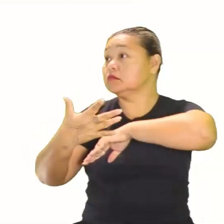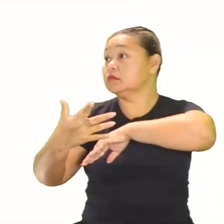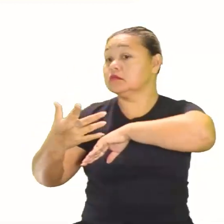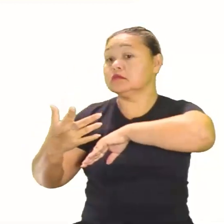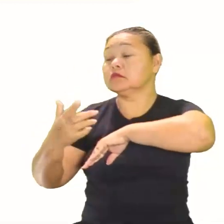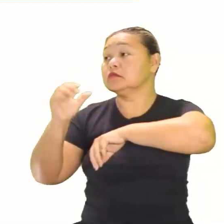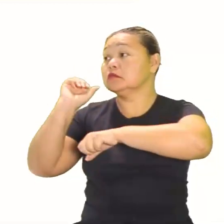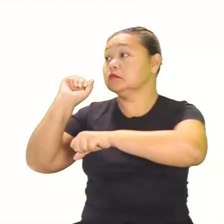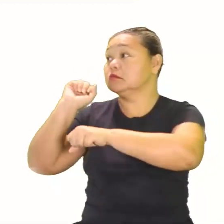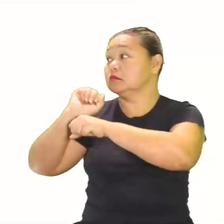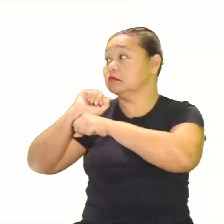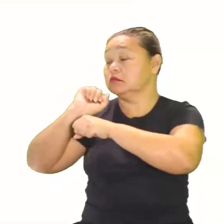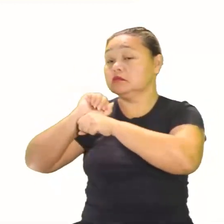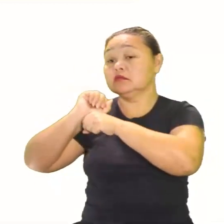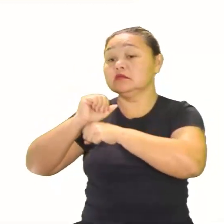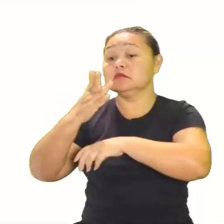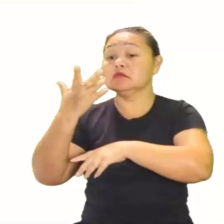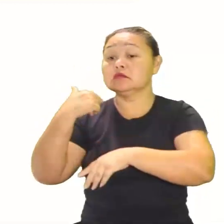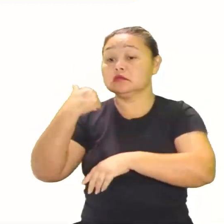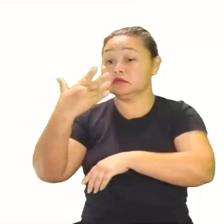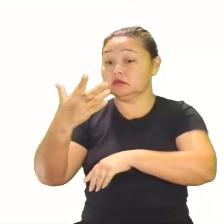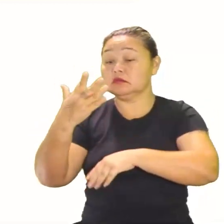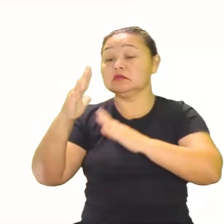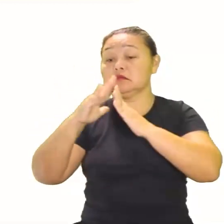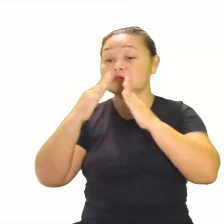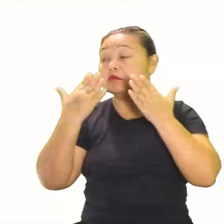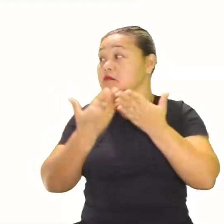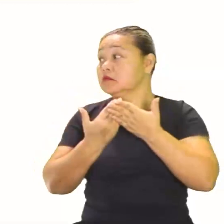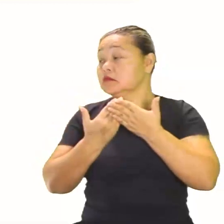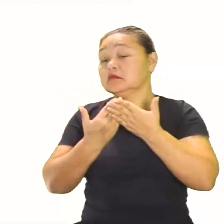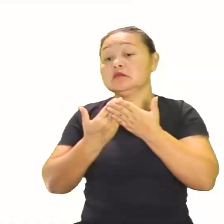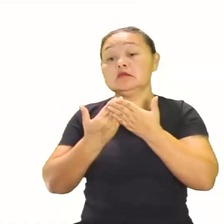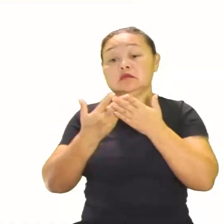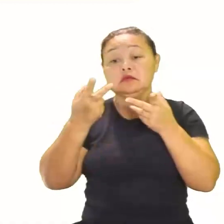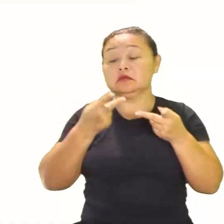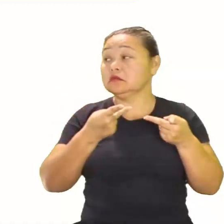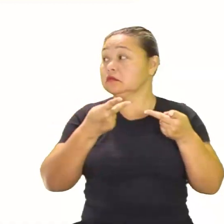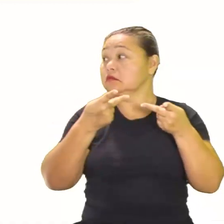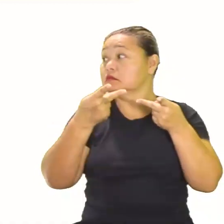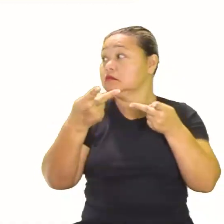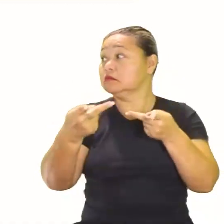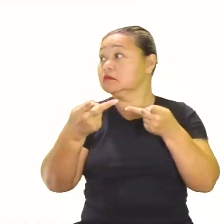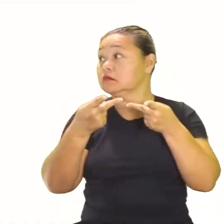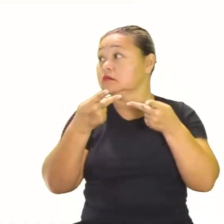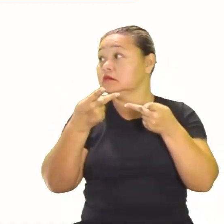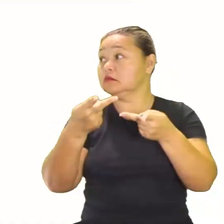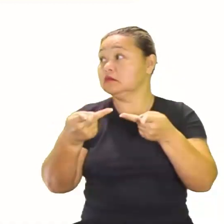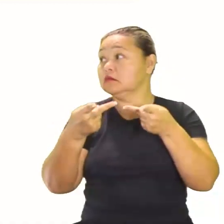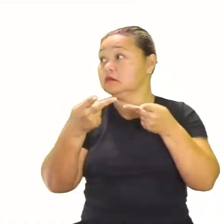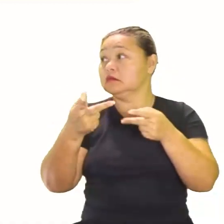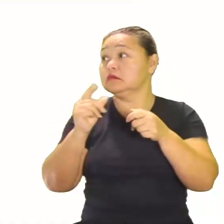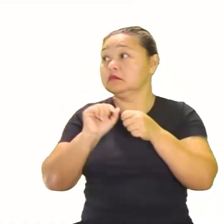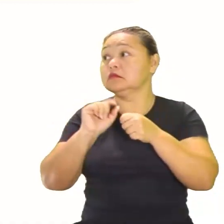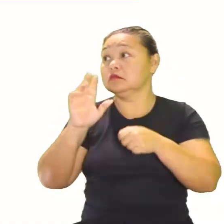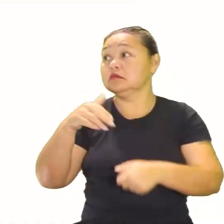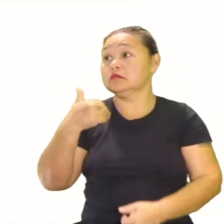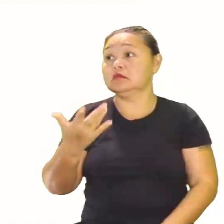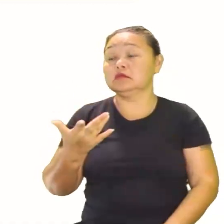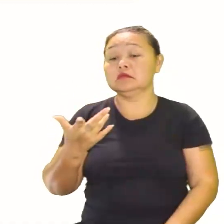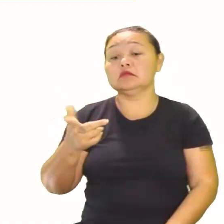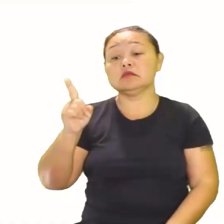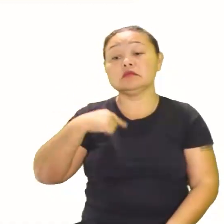é parar na frente da escola e visitar essa escola. Beleza, vou sim, vou mesmo, tá?